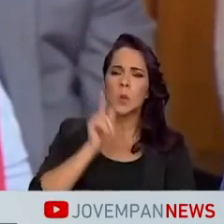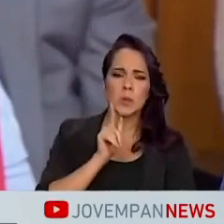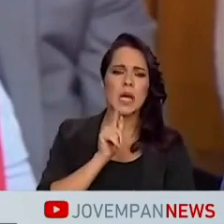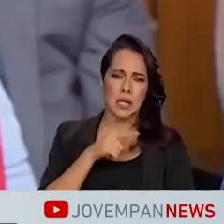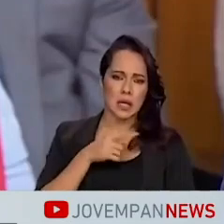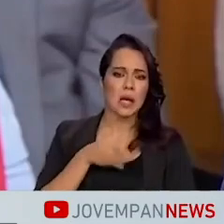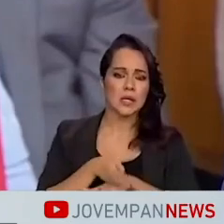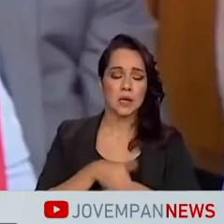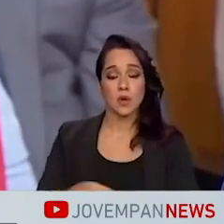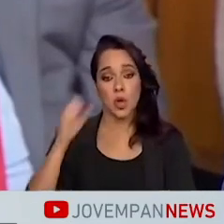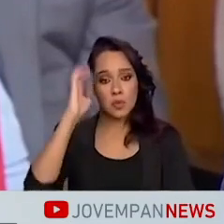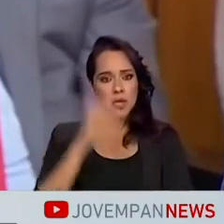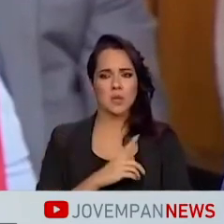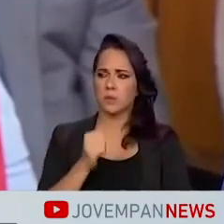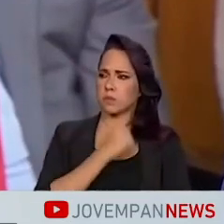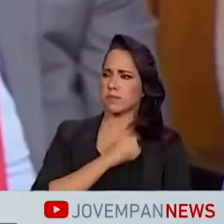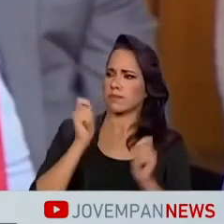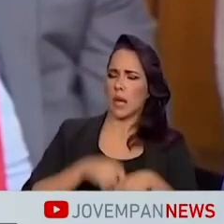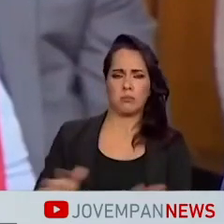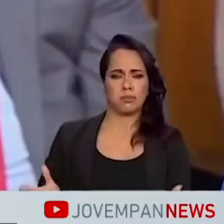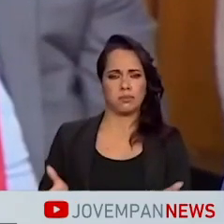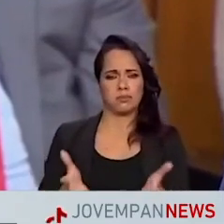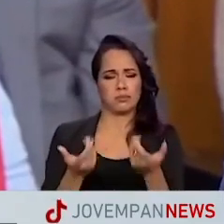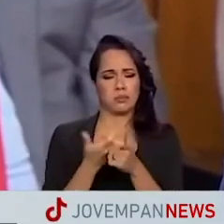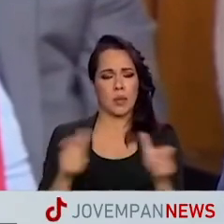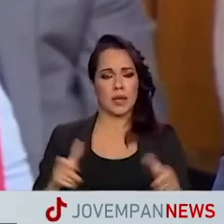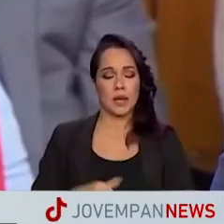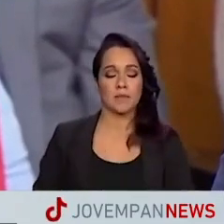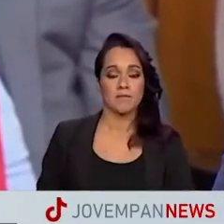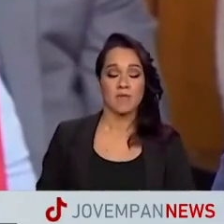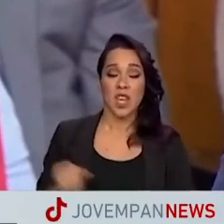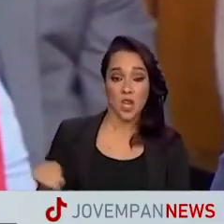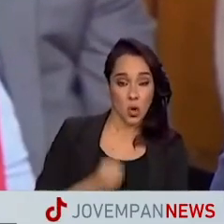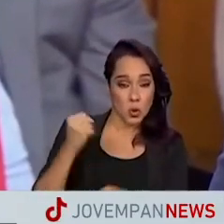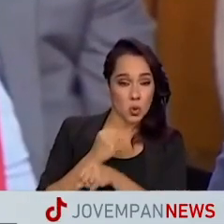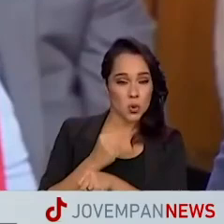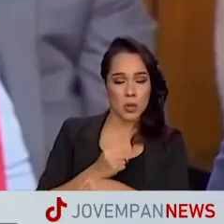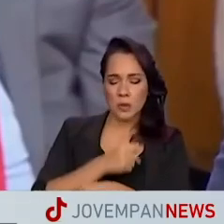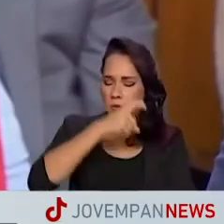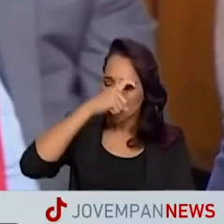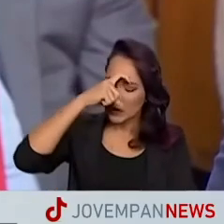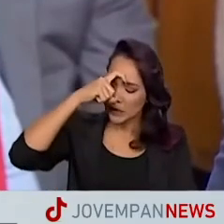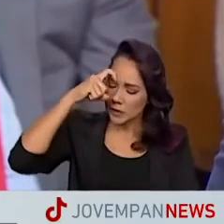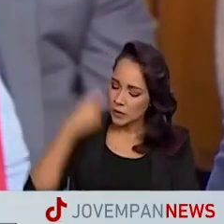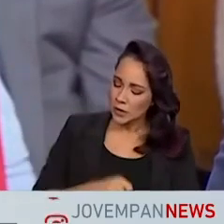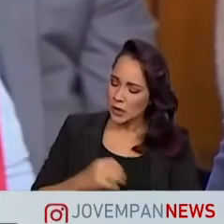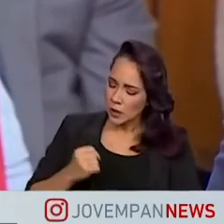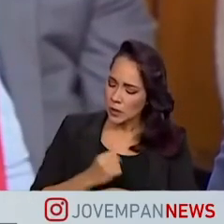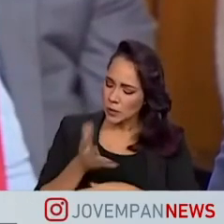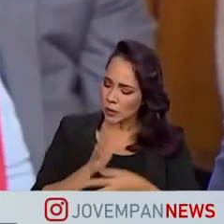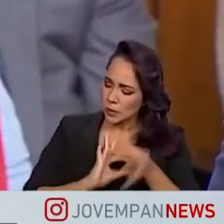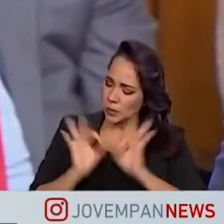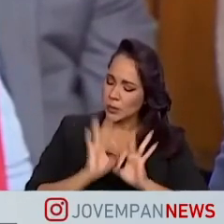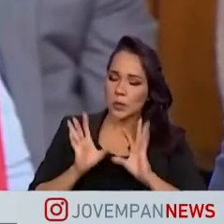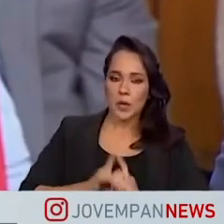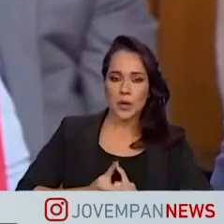tem um potencial enorme para o crescimento e que construiu a duras penas a sua democracia, que é um valor